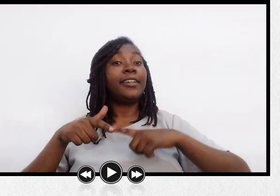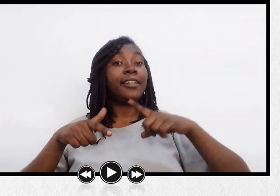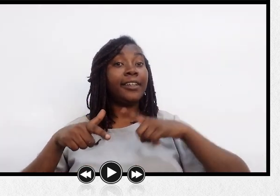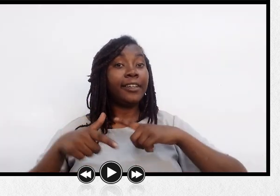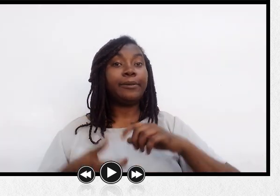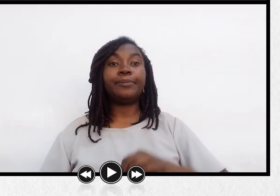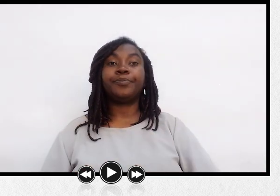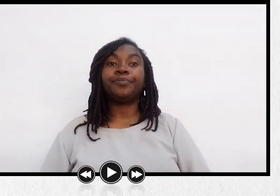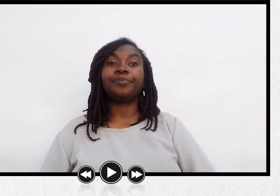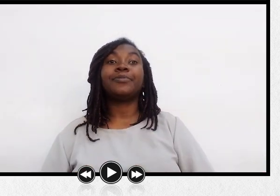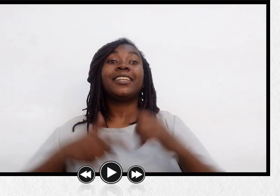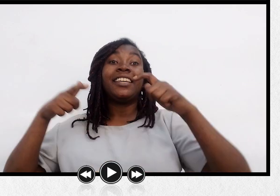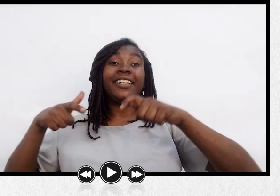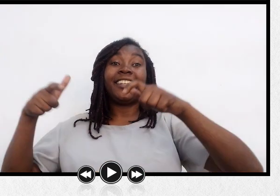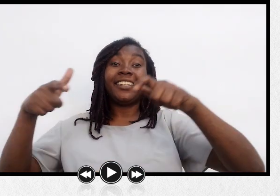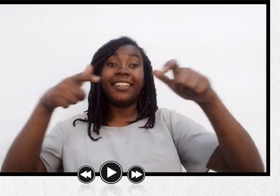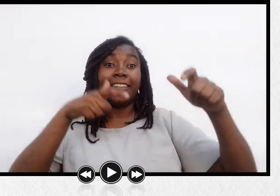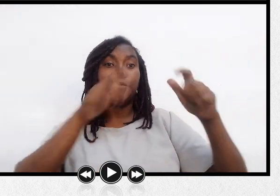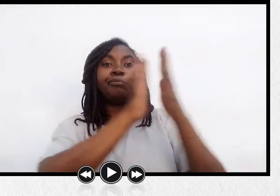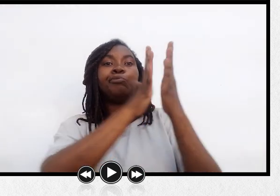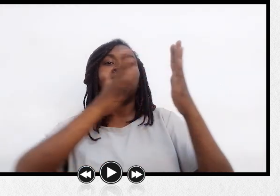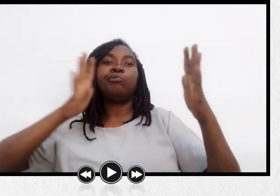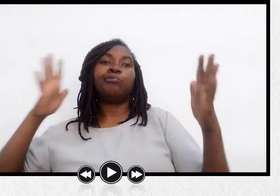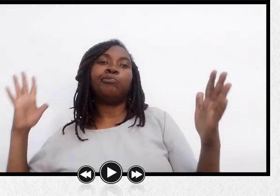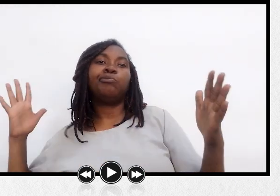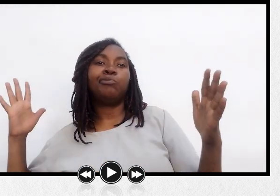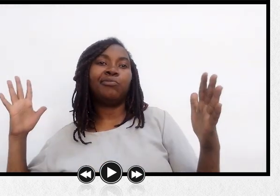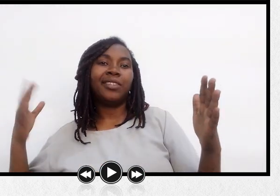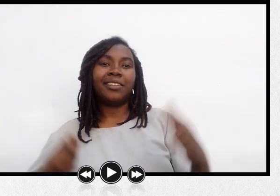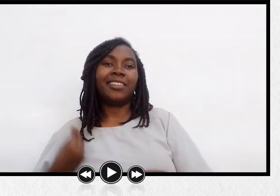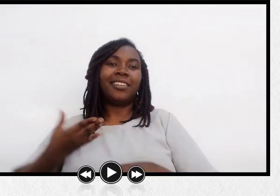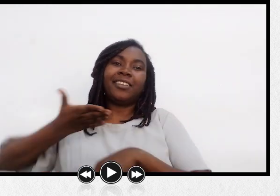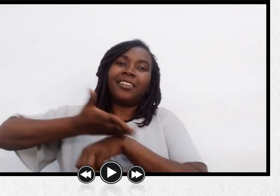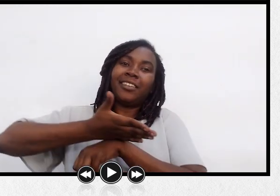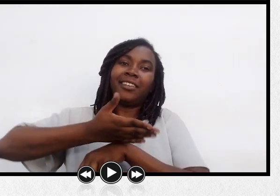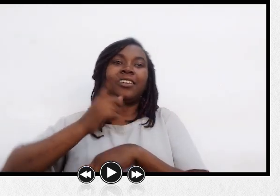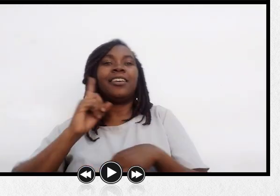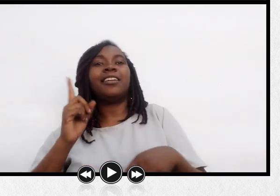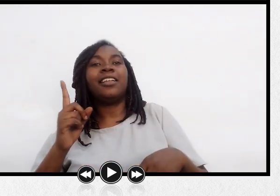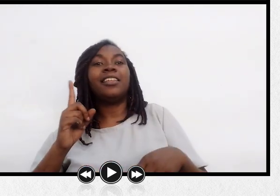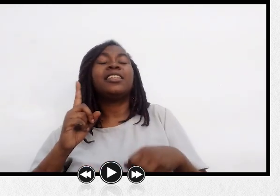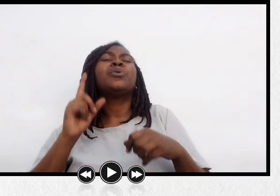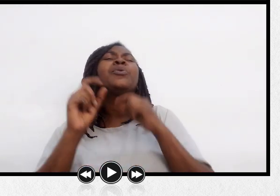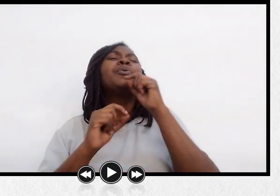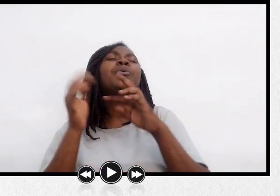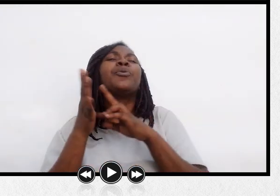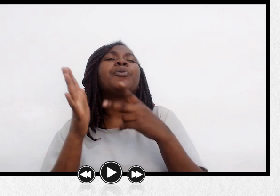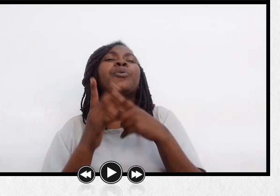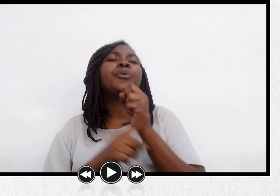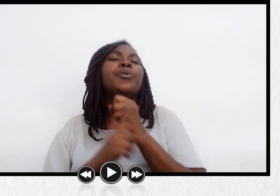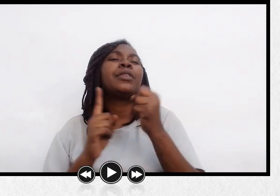ter a região vai refletir muito a participação da sociedade civil. E o que é sociedade civil,